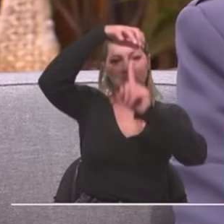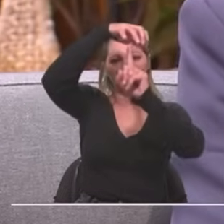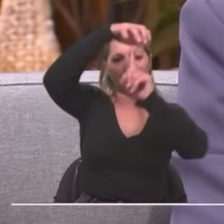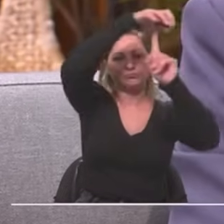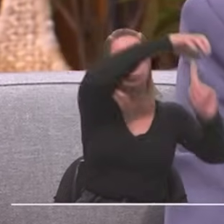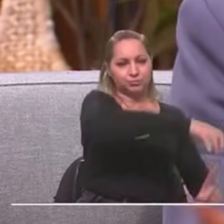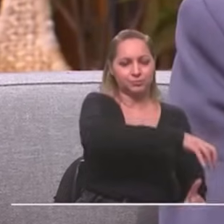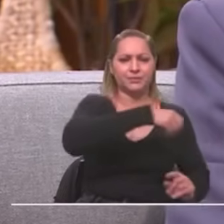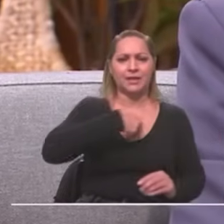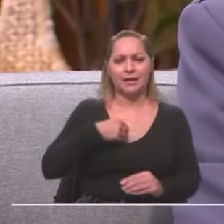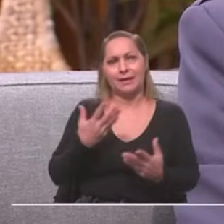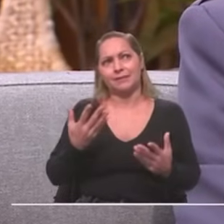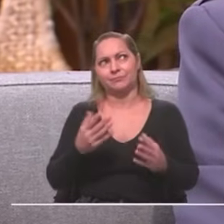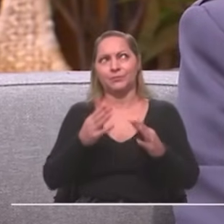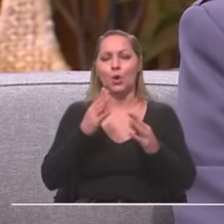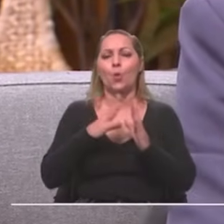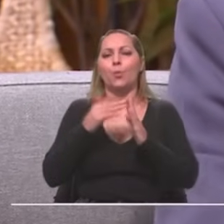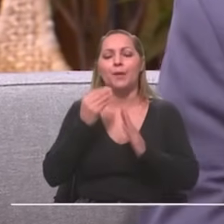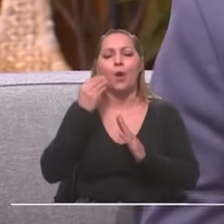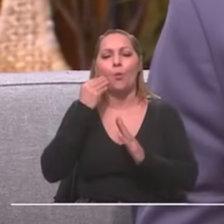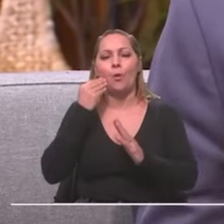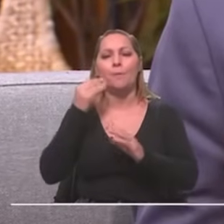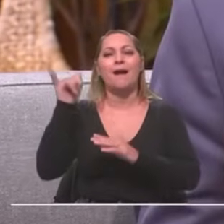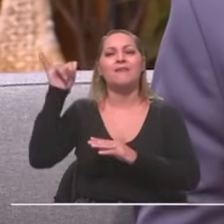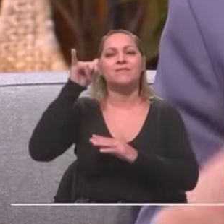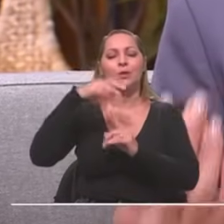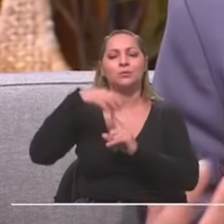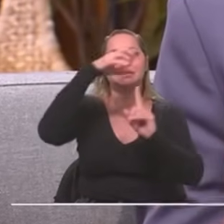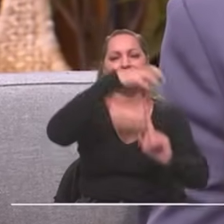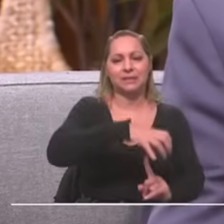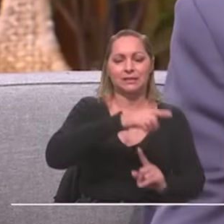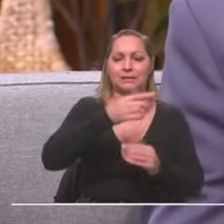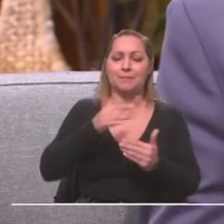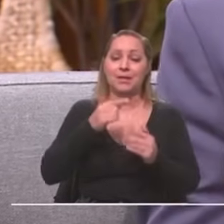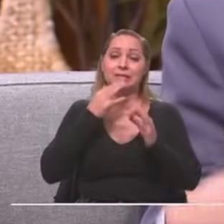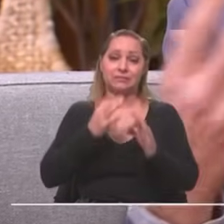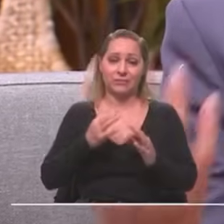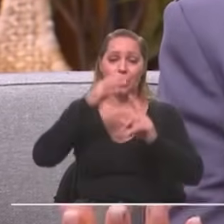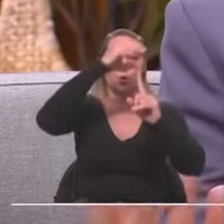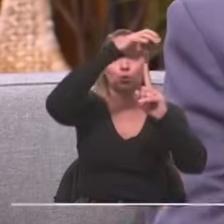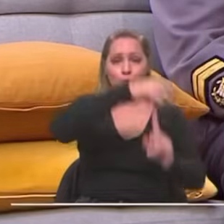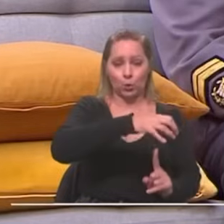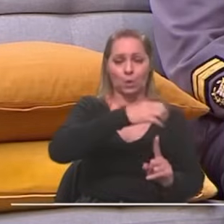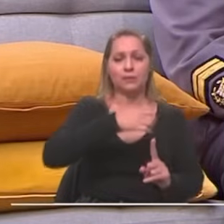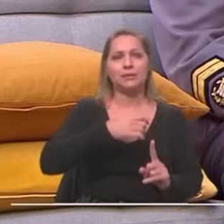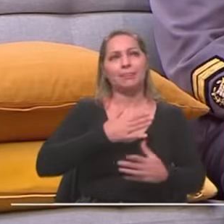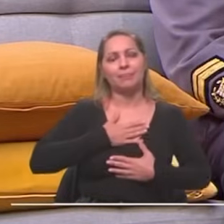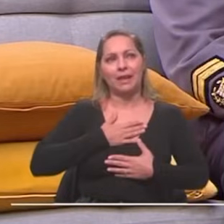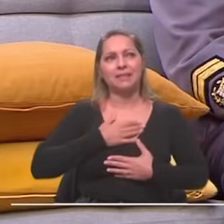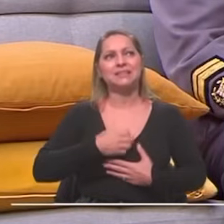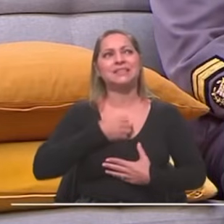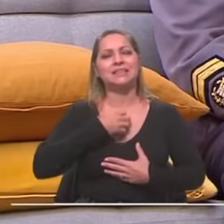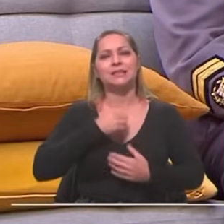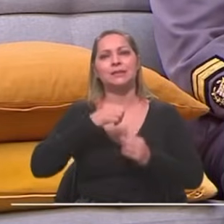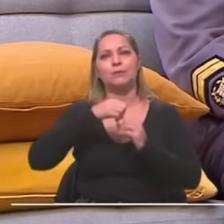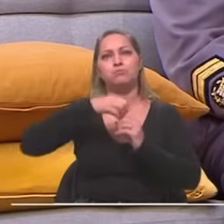avião. Mas a torre não simula a saída do avião. Claro. A torre simula o choque de abertura que nós sentimos quando o paraquedas desenvolve. Mas a torre não